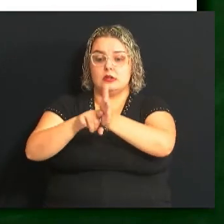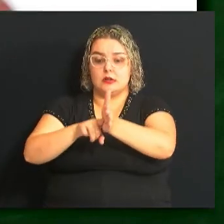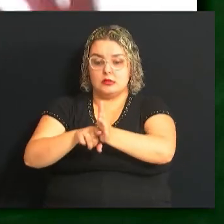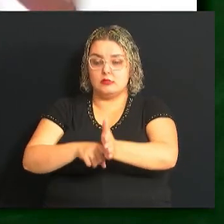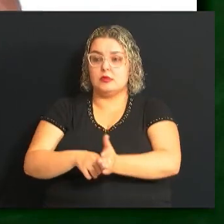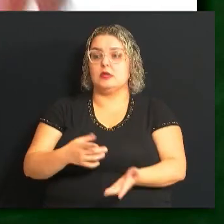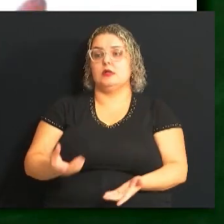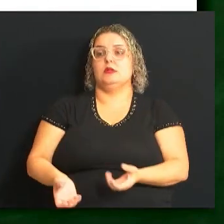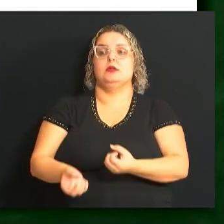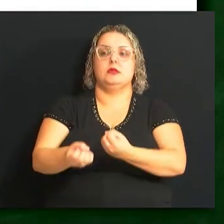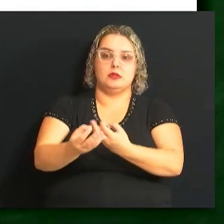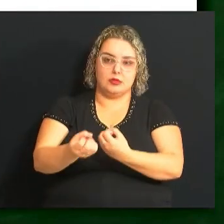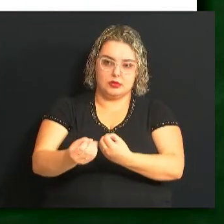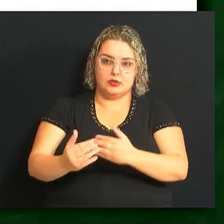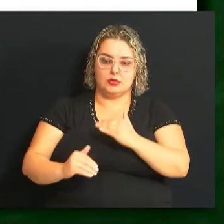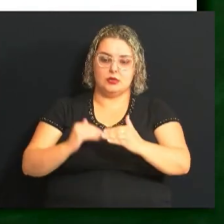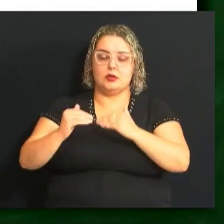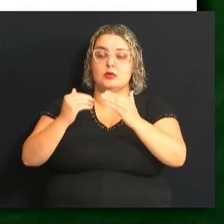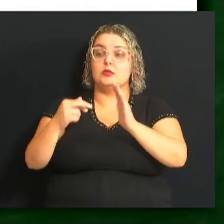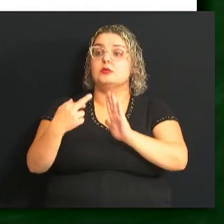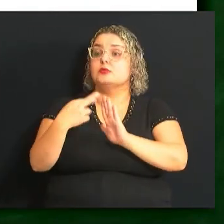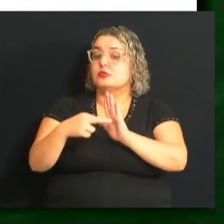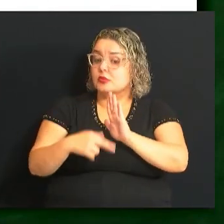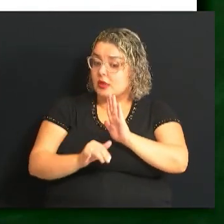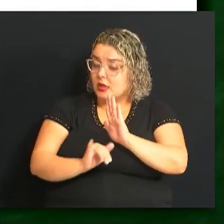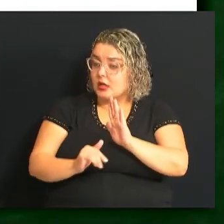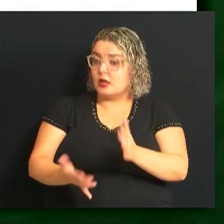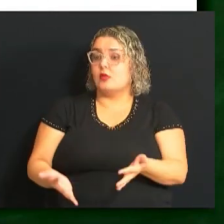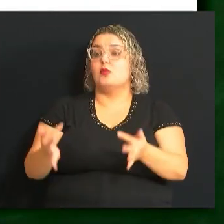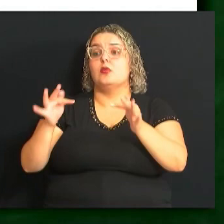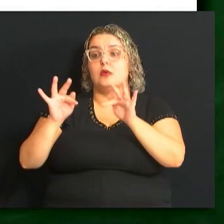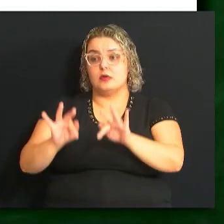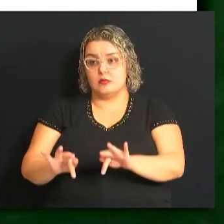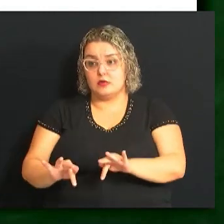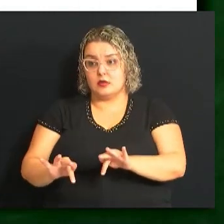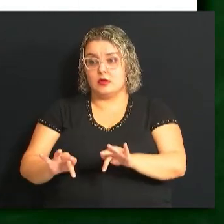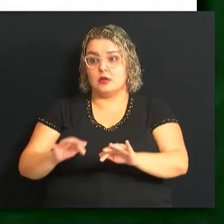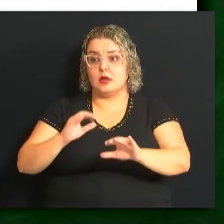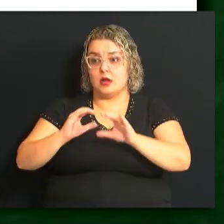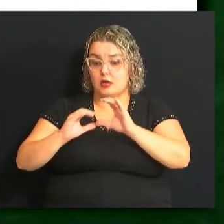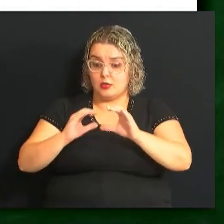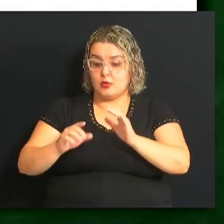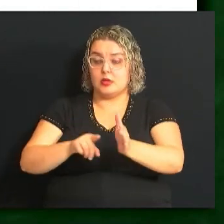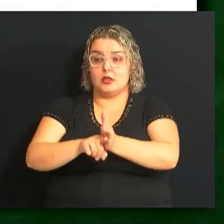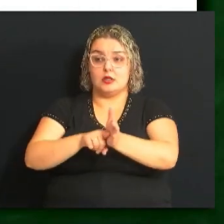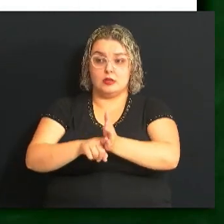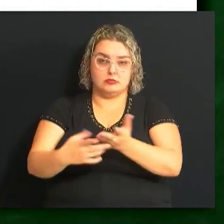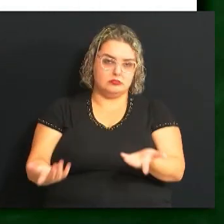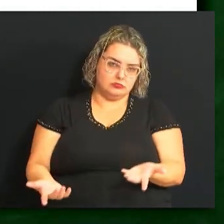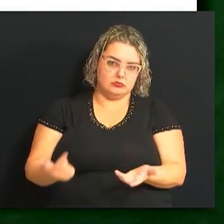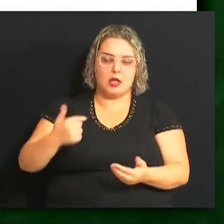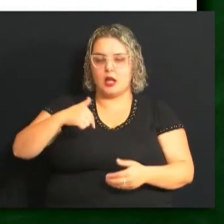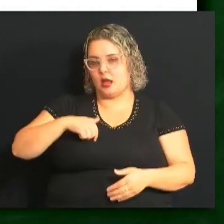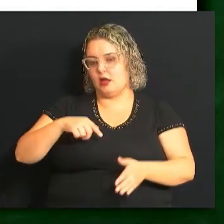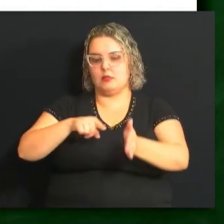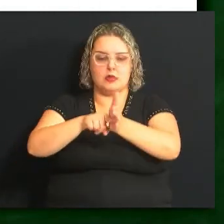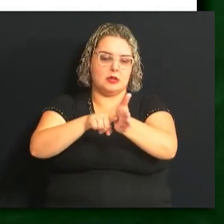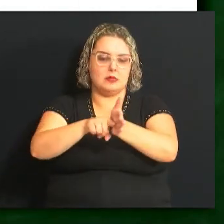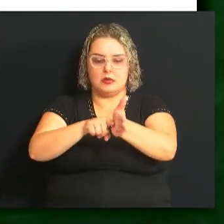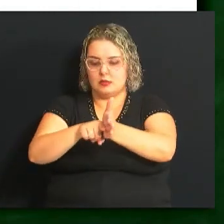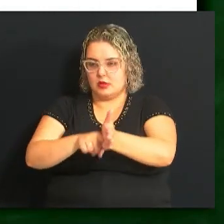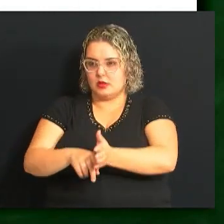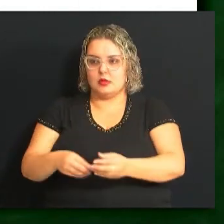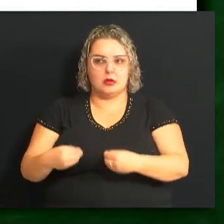de dados, da construção do relatório, a etapa final é a comunicação da pesquisa, porque não adianta nada eu pesquisar e dar para o